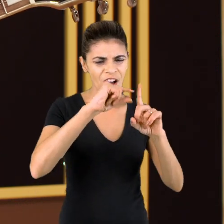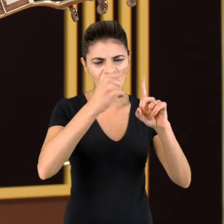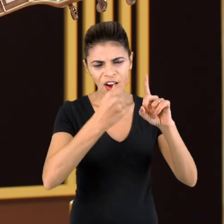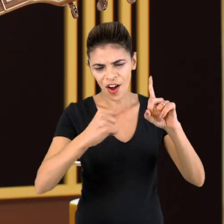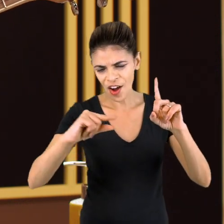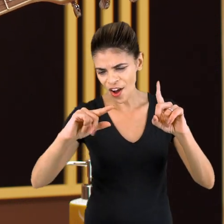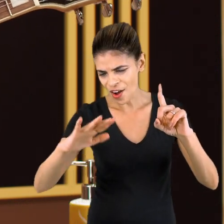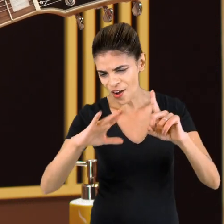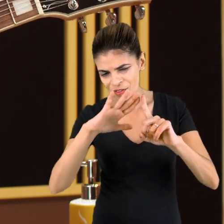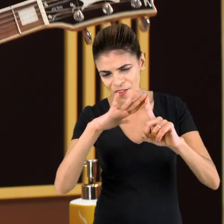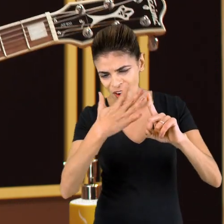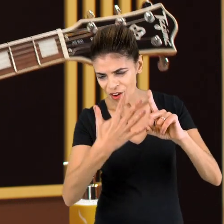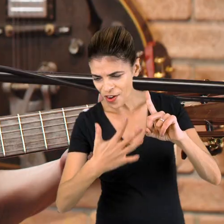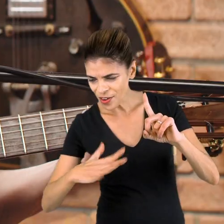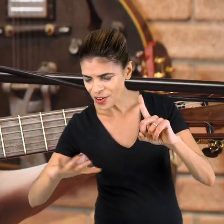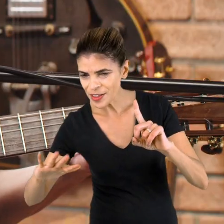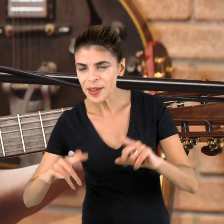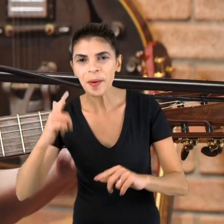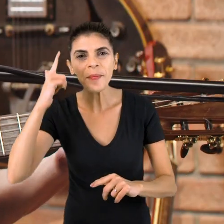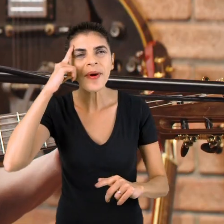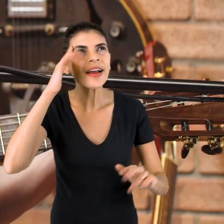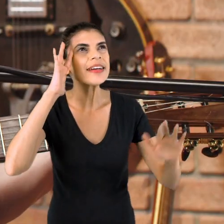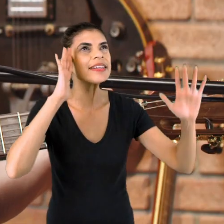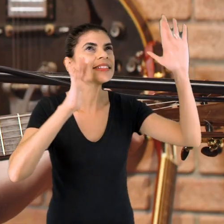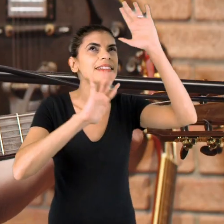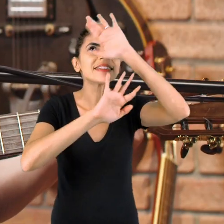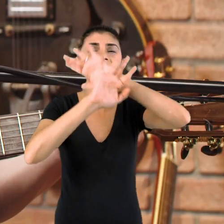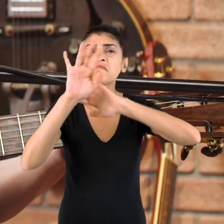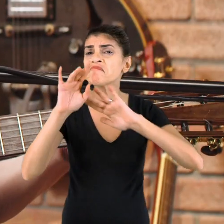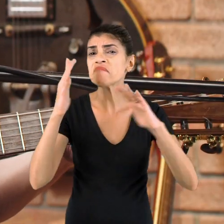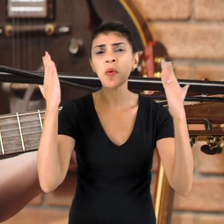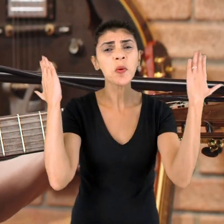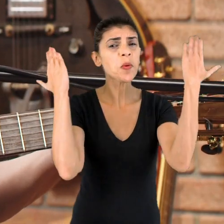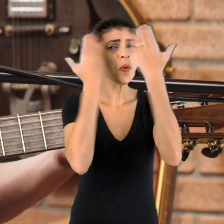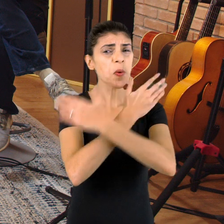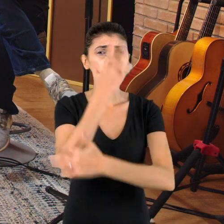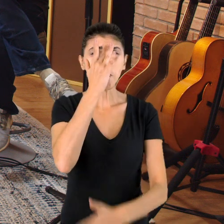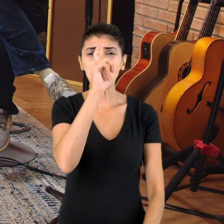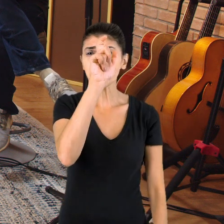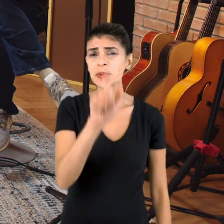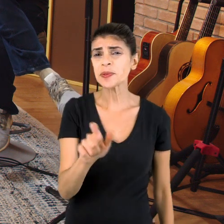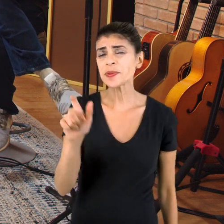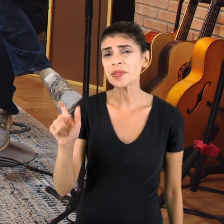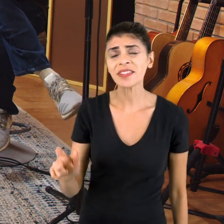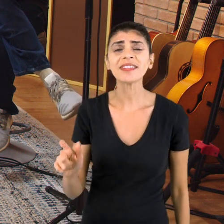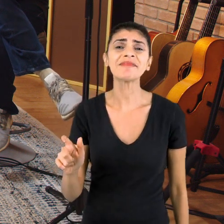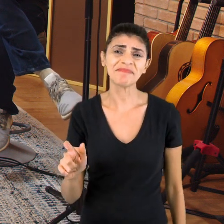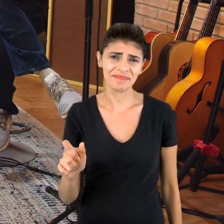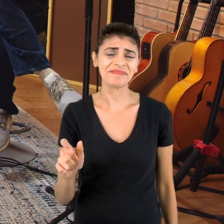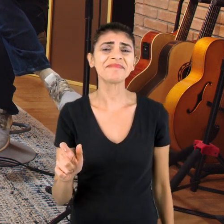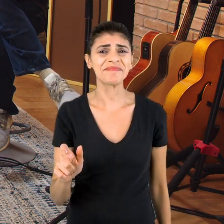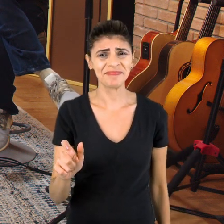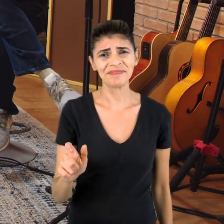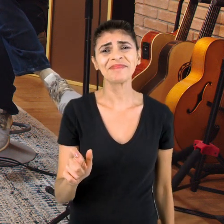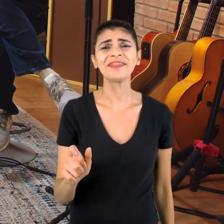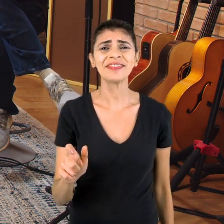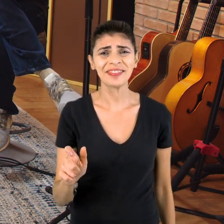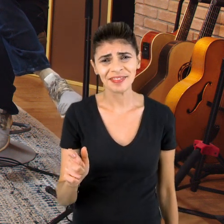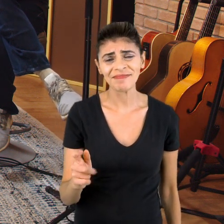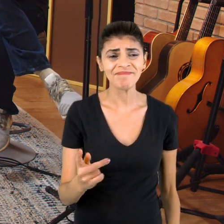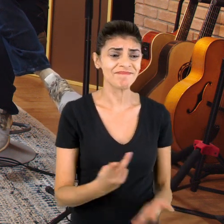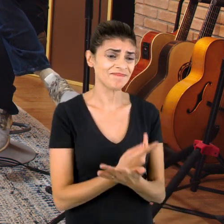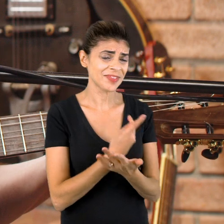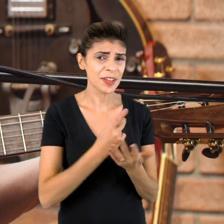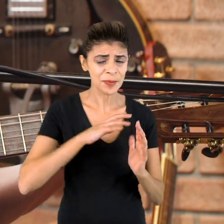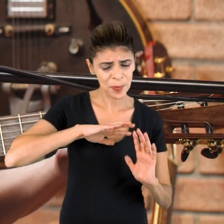do mal, lembrar de coisas que ninguém viu. O mundo lá sempre a